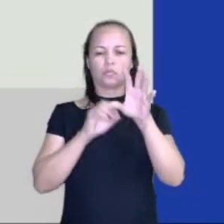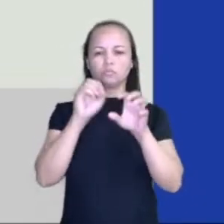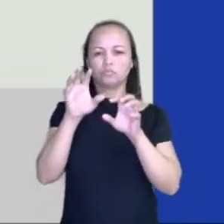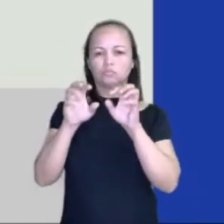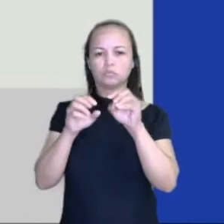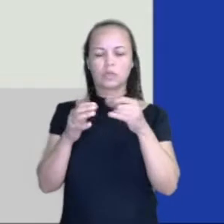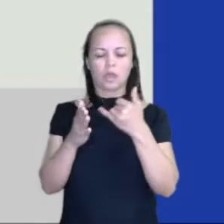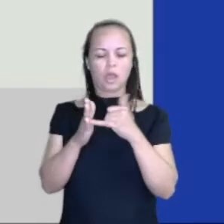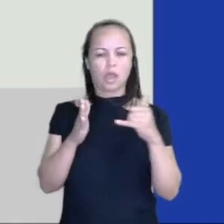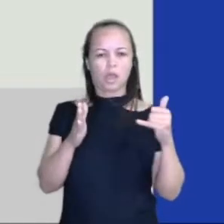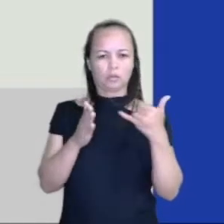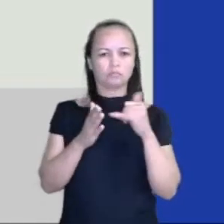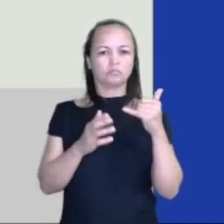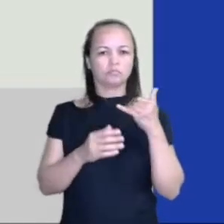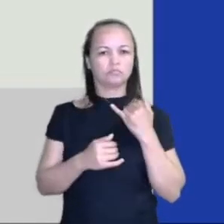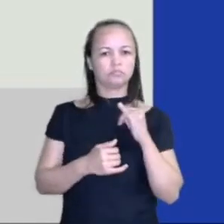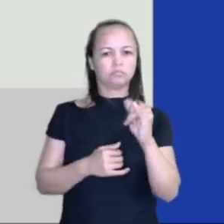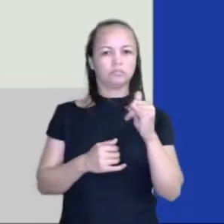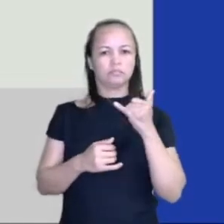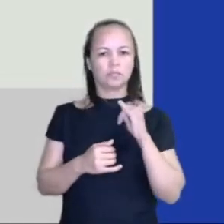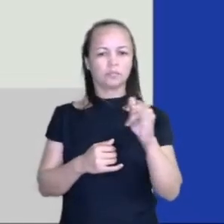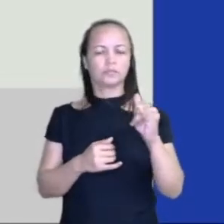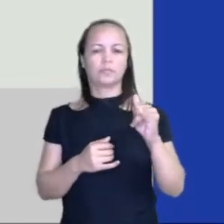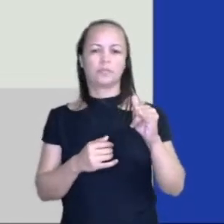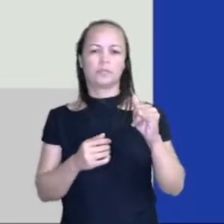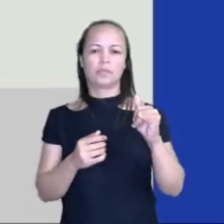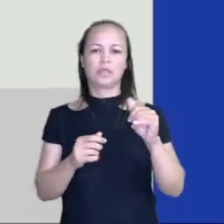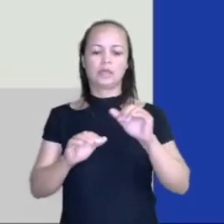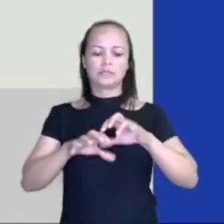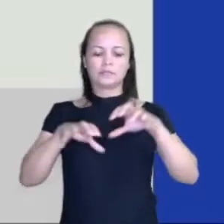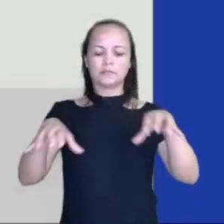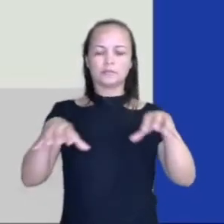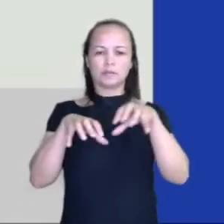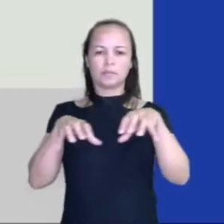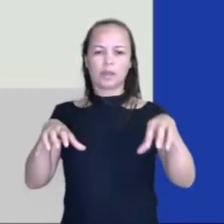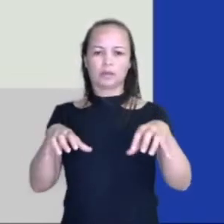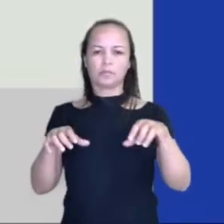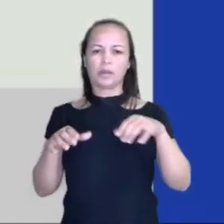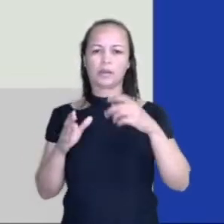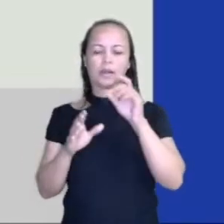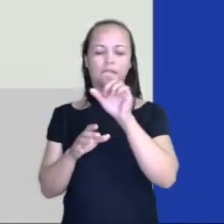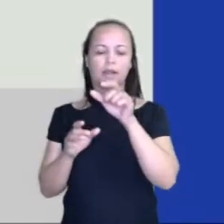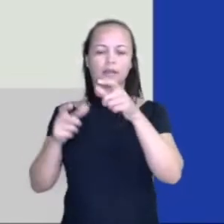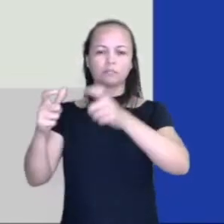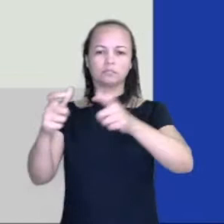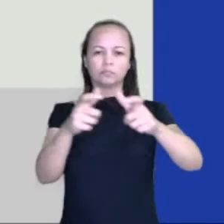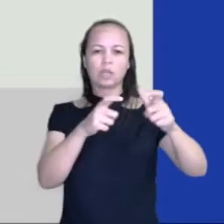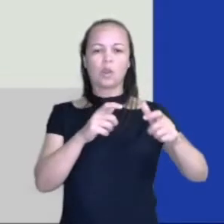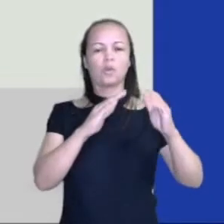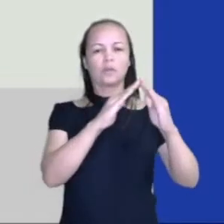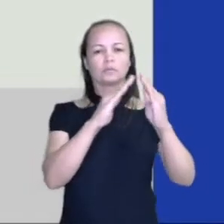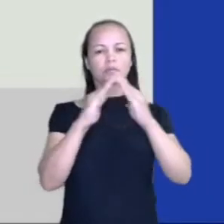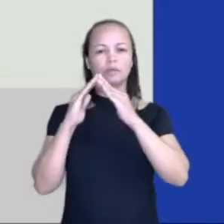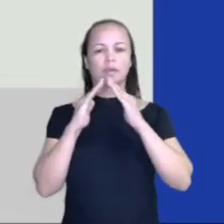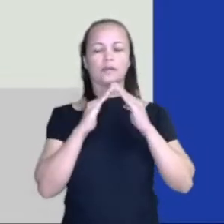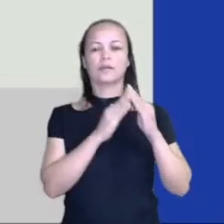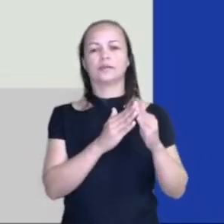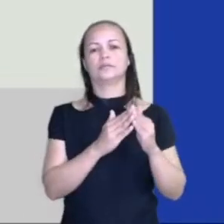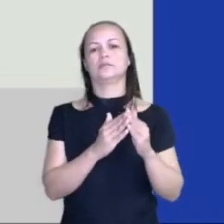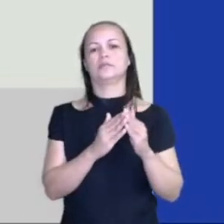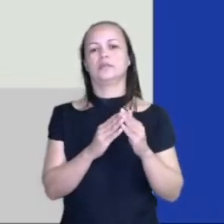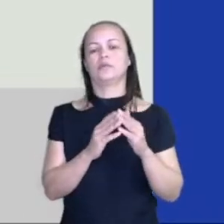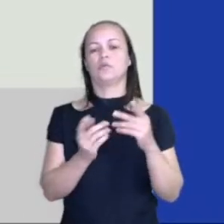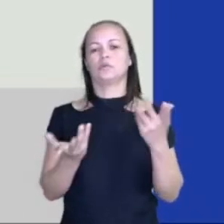de corrente elétrica separe proporcionalmente para cada carga de acordo com o valor de